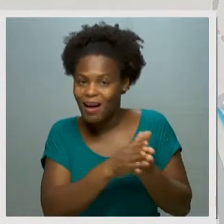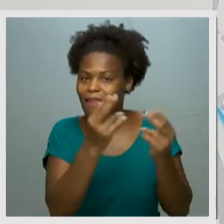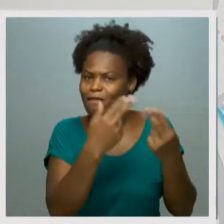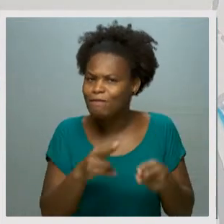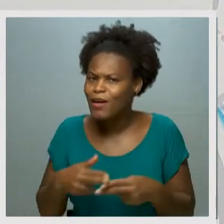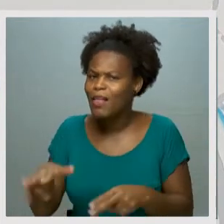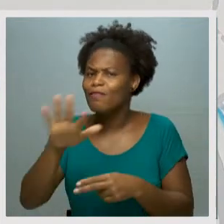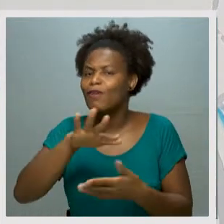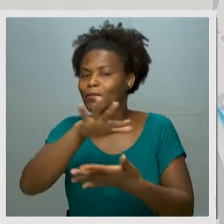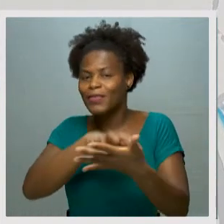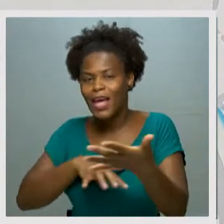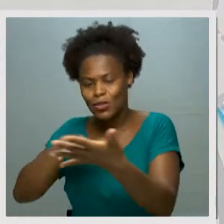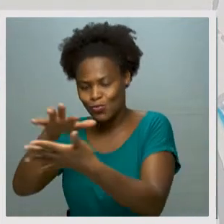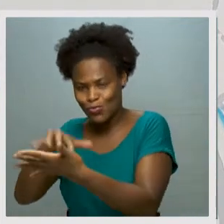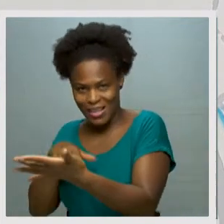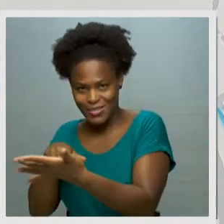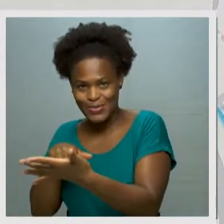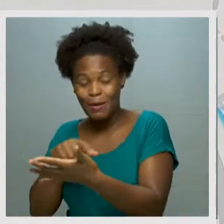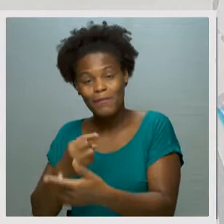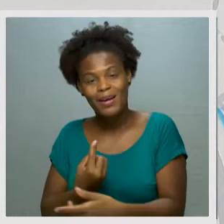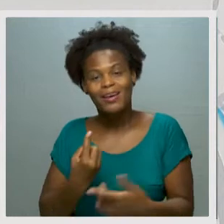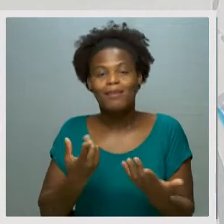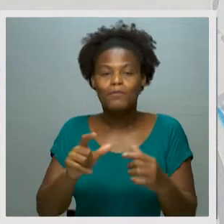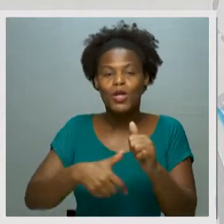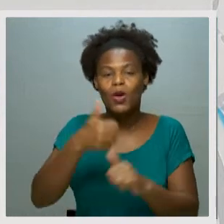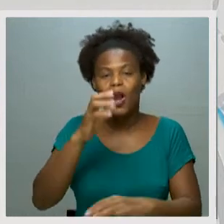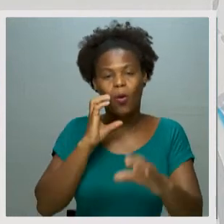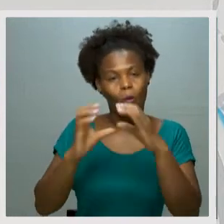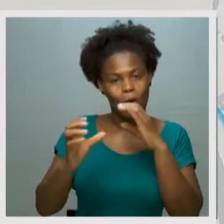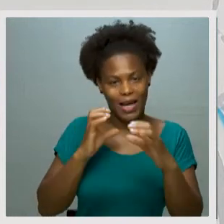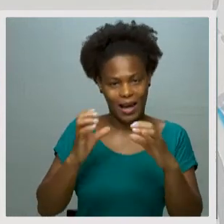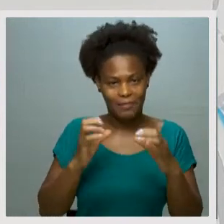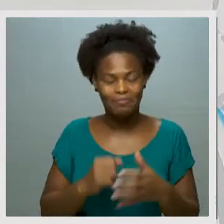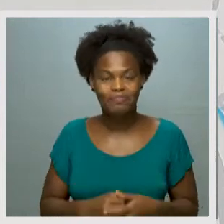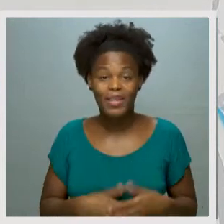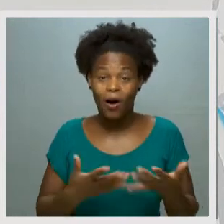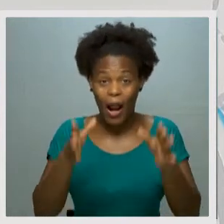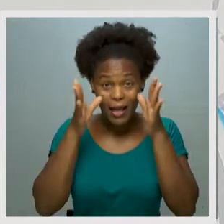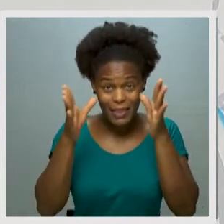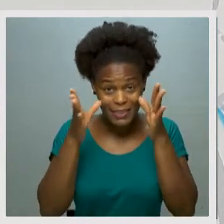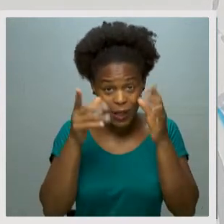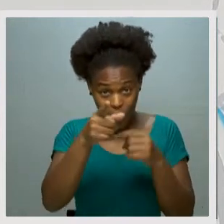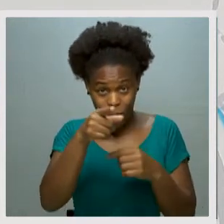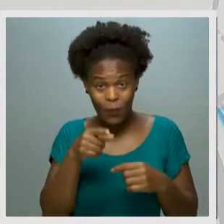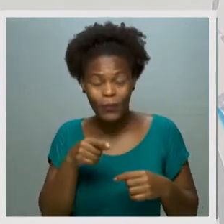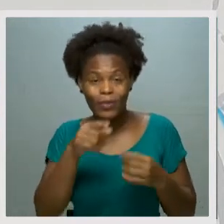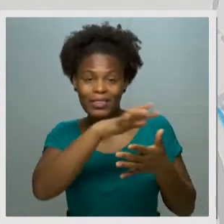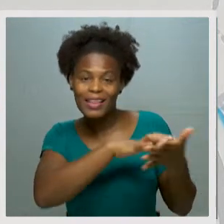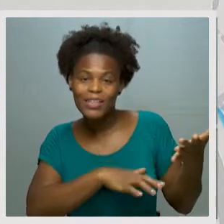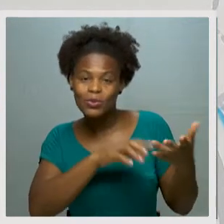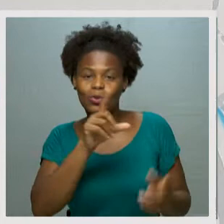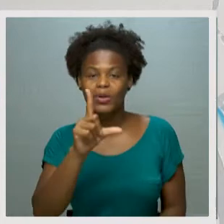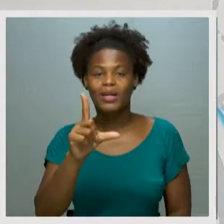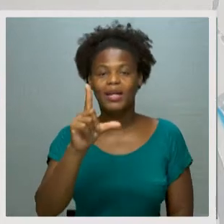de variedades de textos daquilo que nós temos ao nosso dispor para melhor comunicarmos. Centremos agora a nossa atenção no